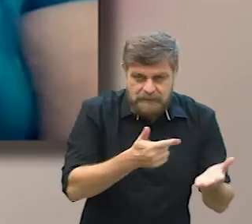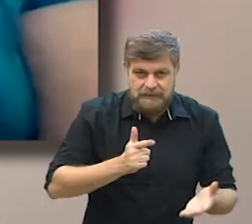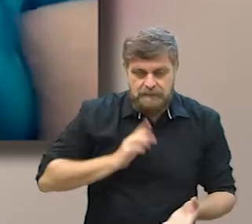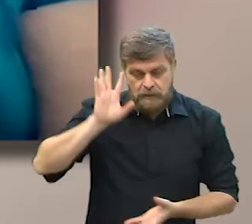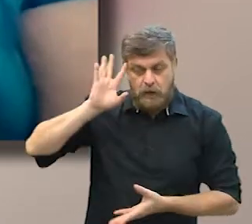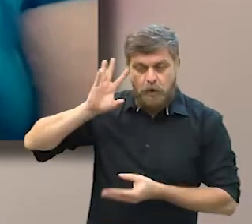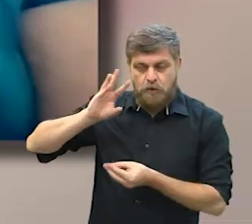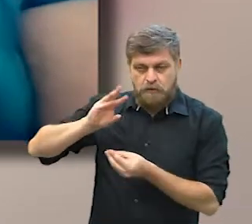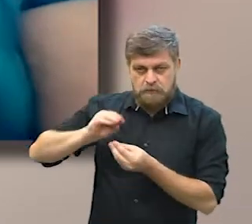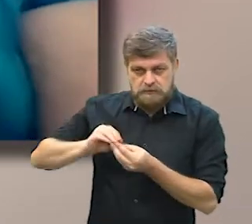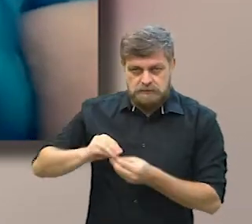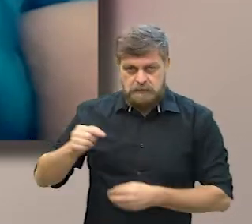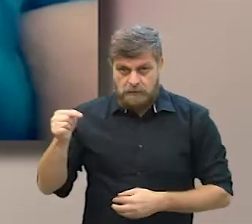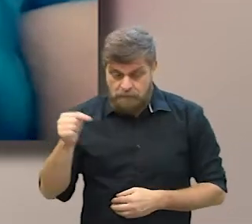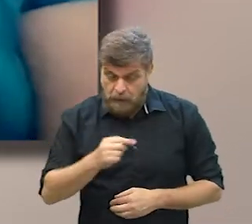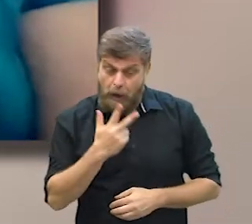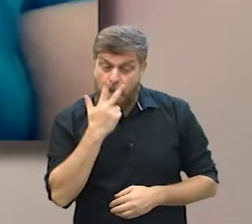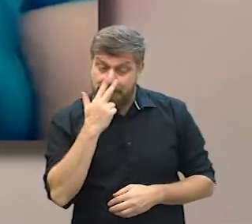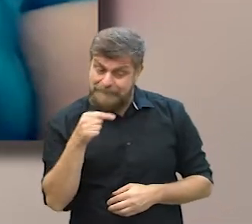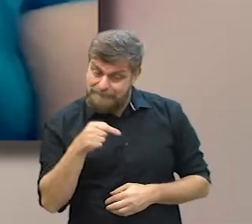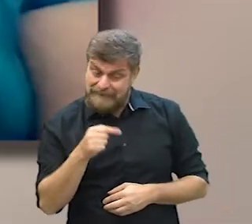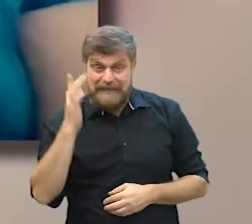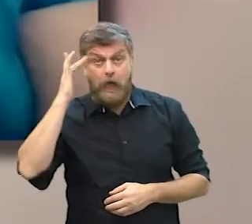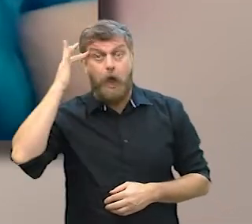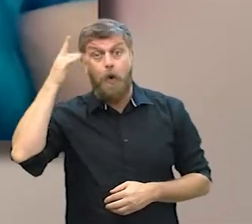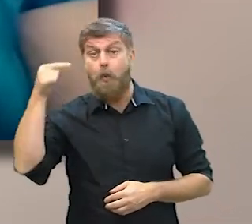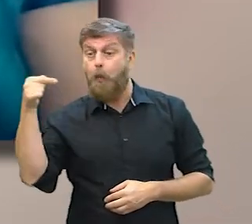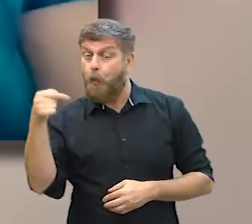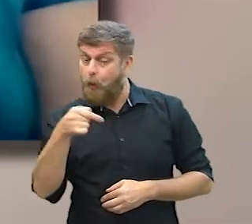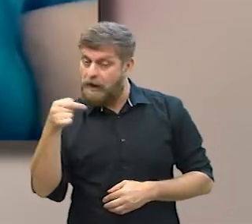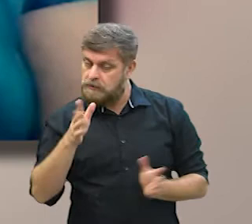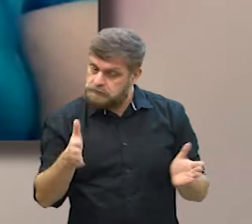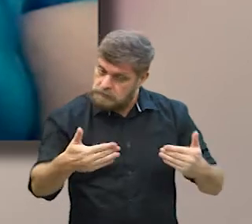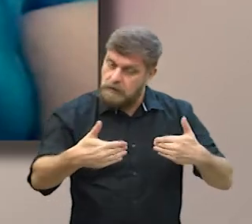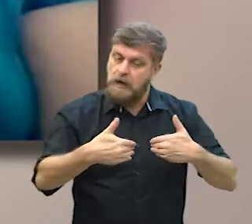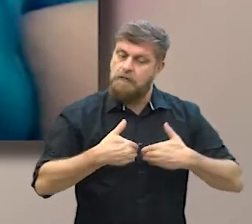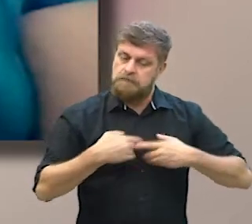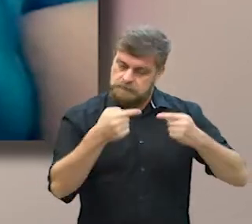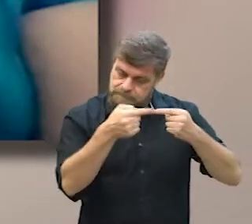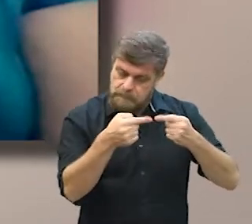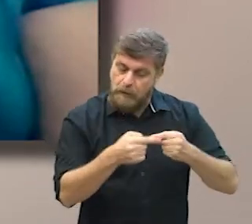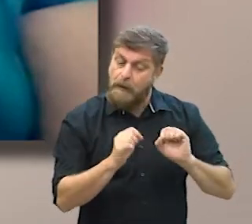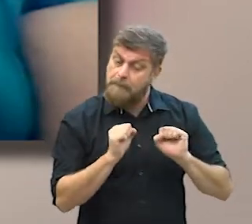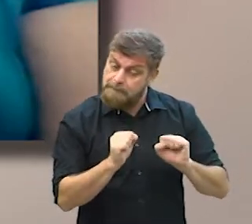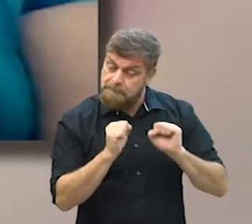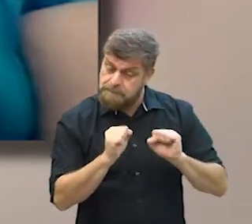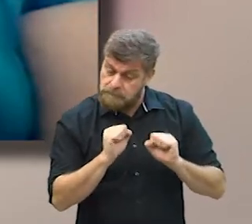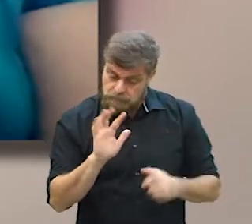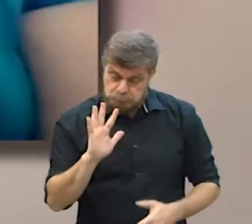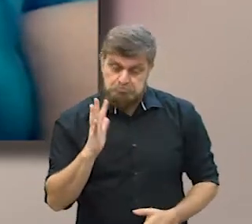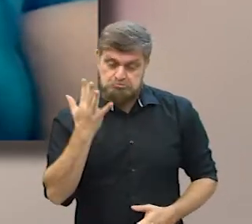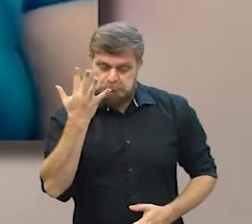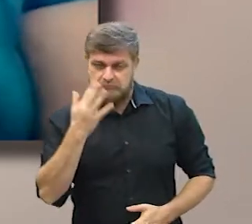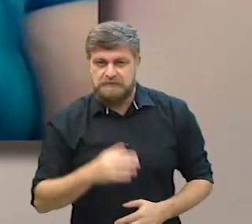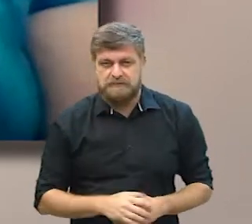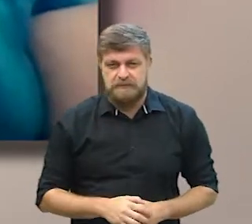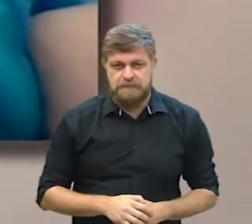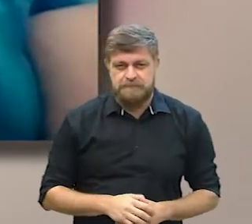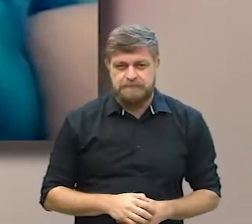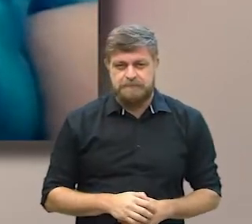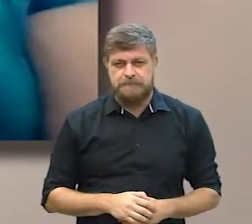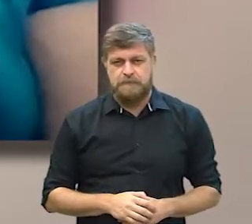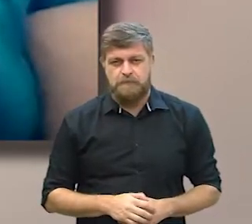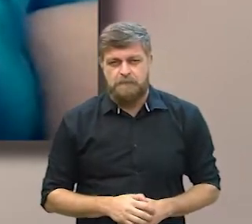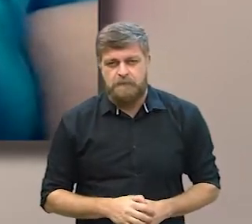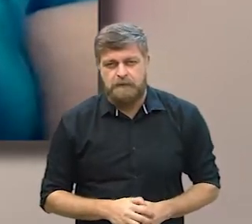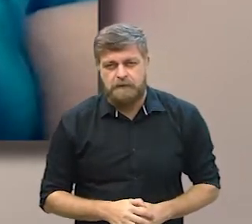uma conclusão de que existe indícios que nos dizem que aquela criança pode estar dentro do espectro